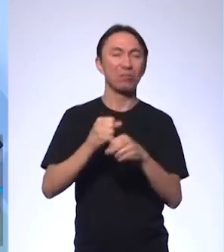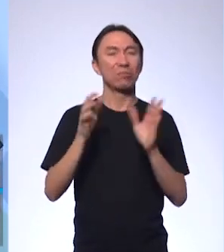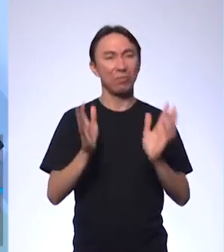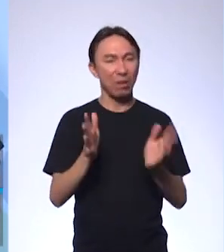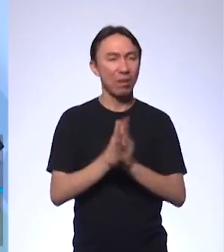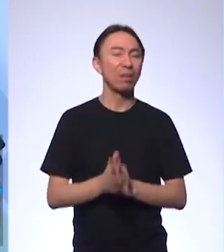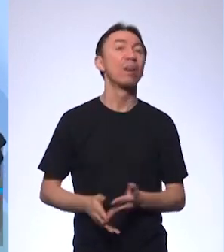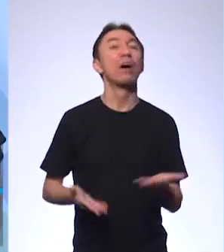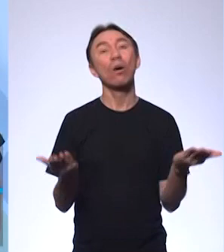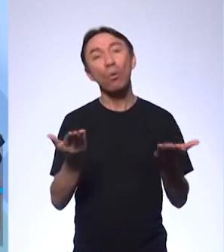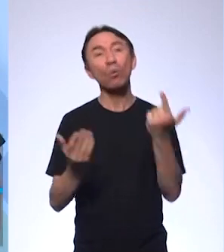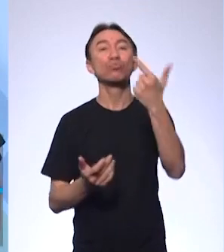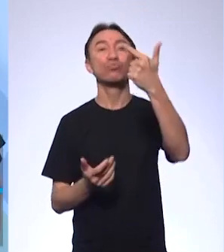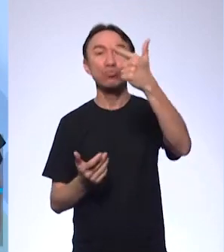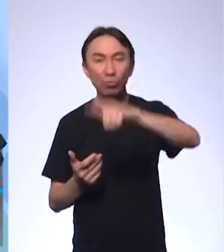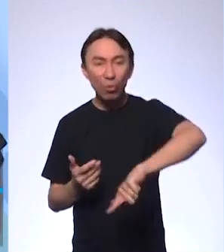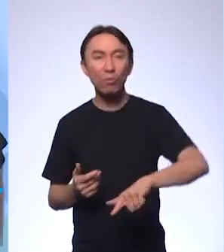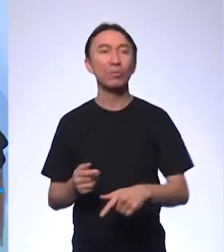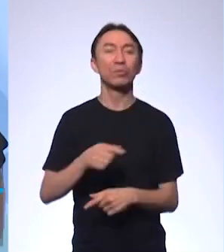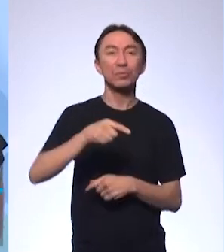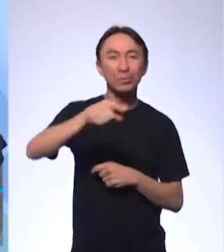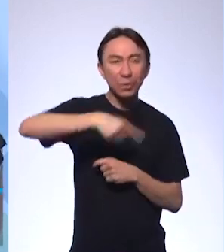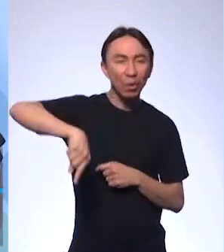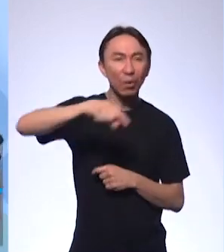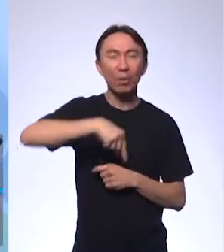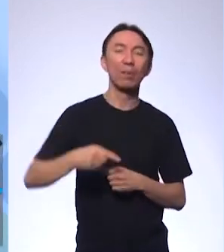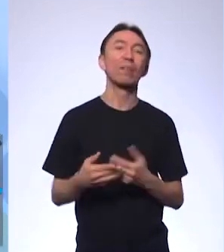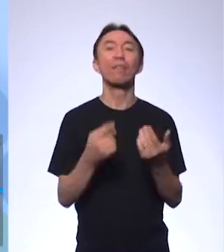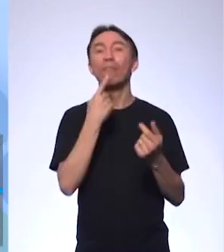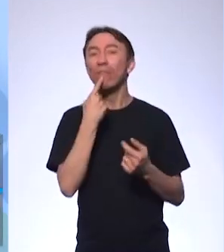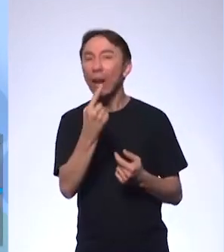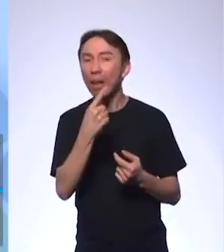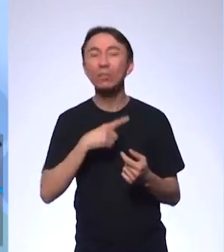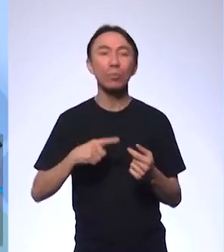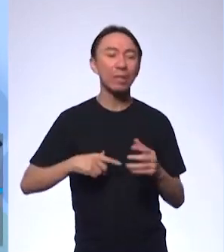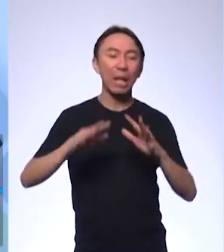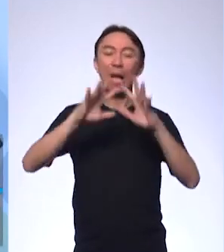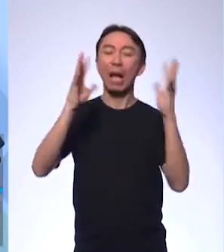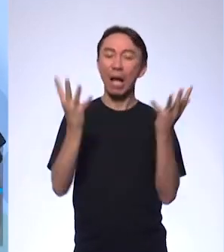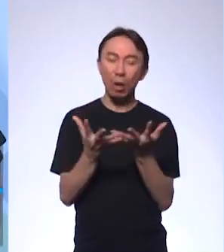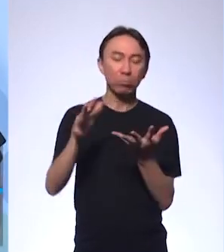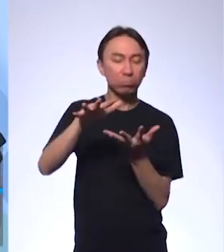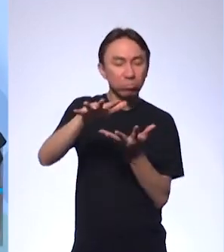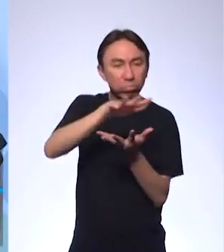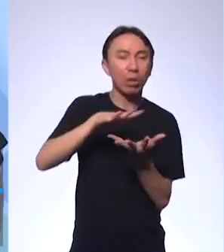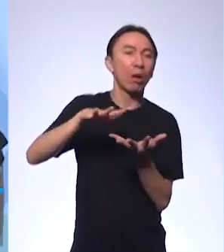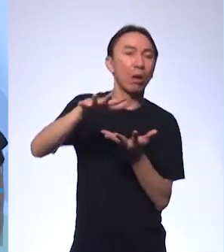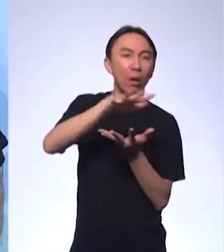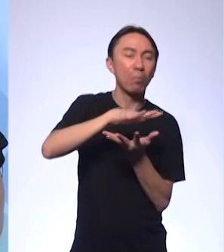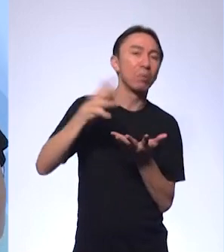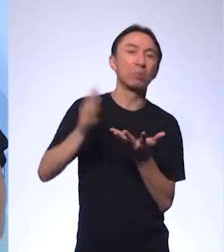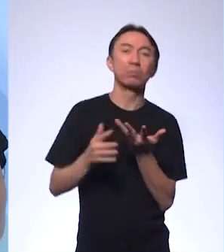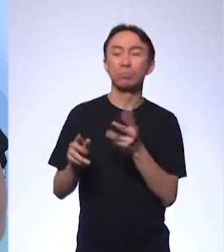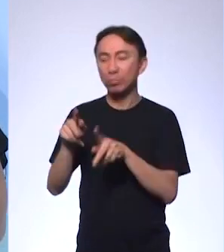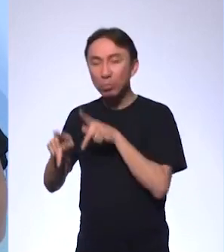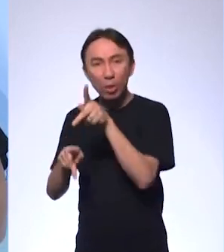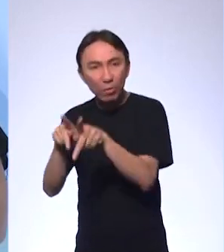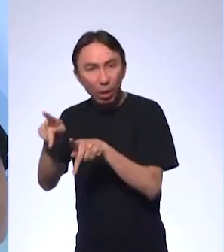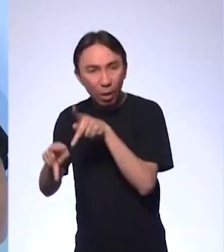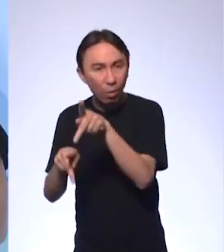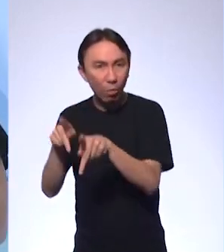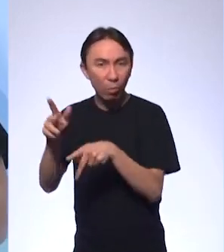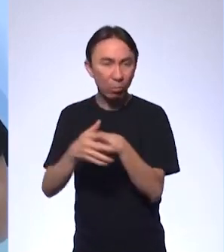essa habilidade e a gente vai falar sobre ecossistemas, população, comunidade, né? As características básicas aí